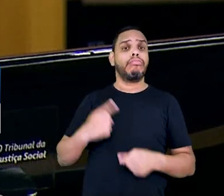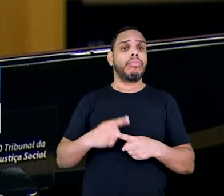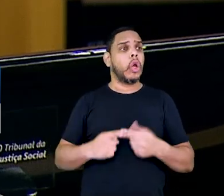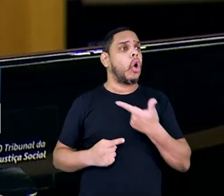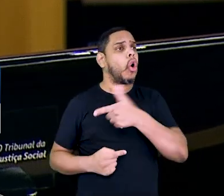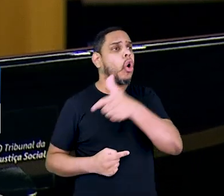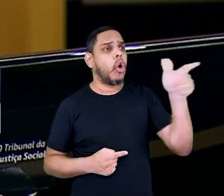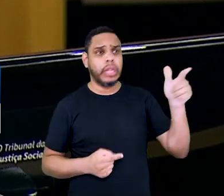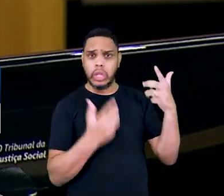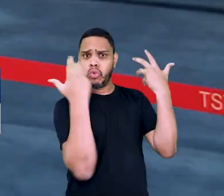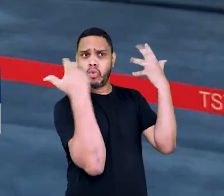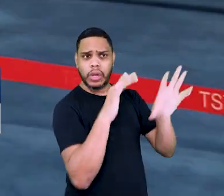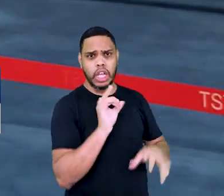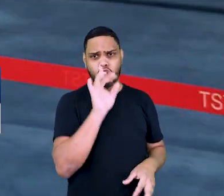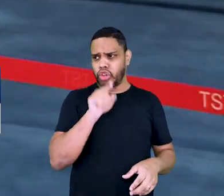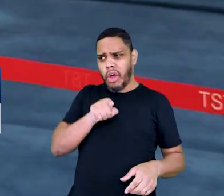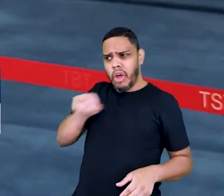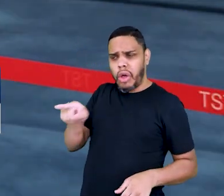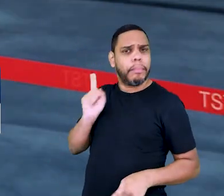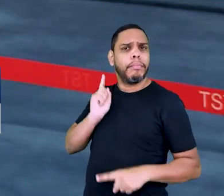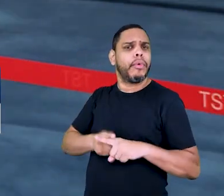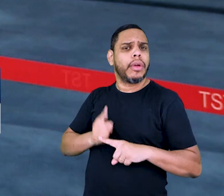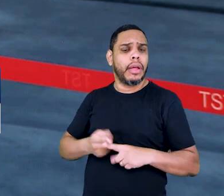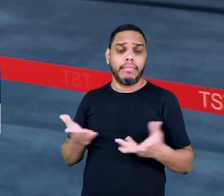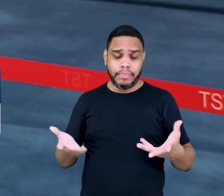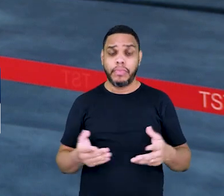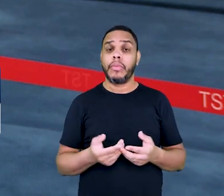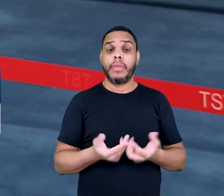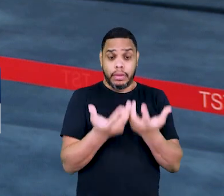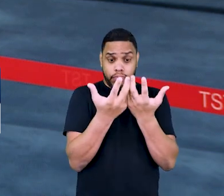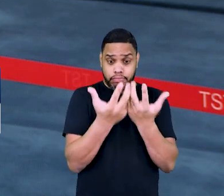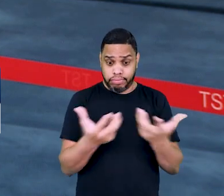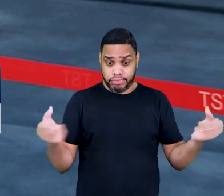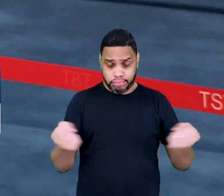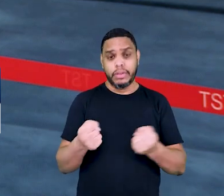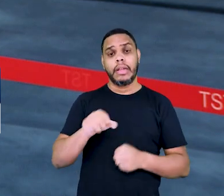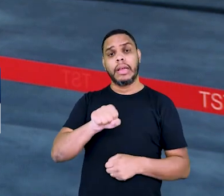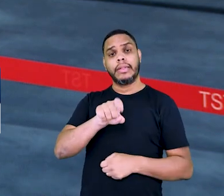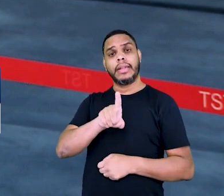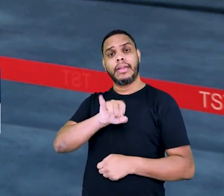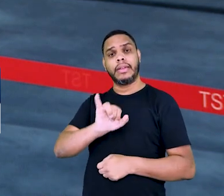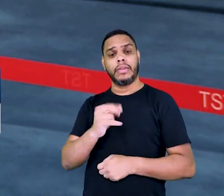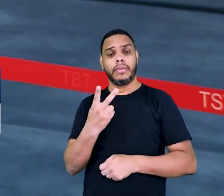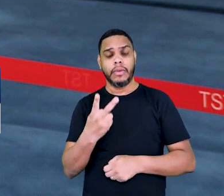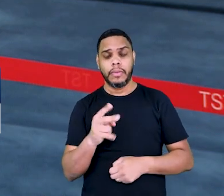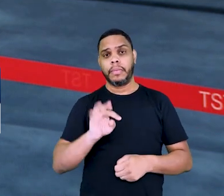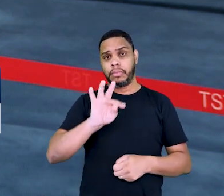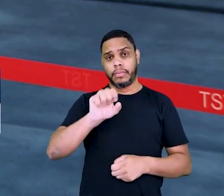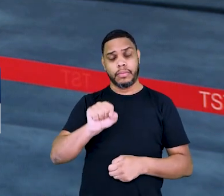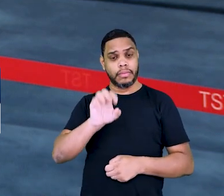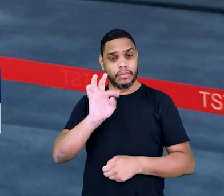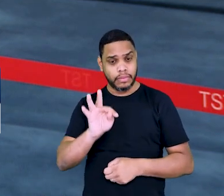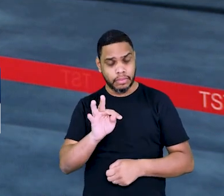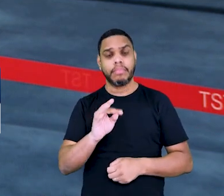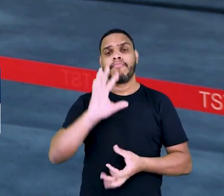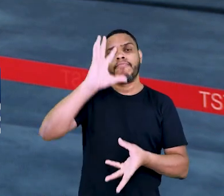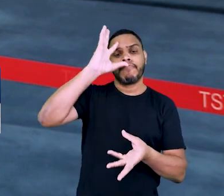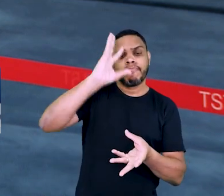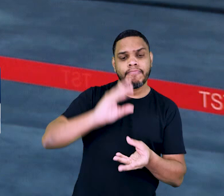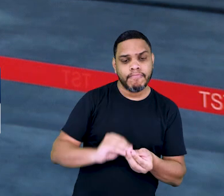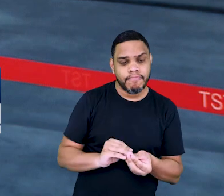rede credenciada. Por unanimidade, a seção 2 de dissídios individuais do TST concluiu que não